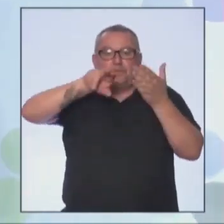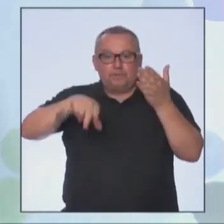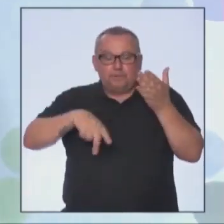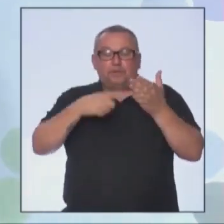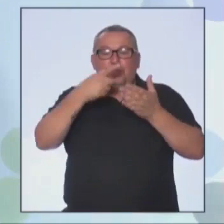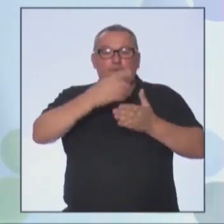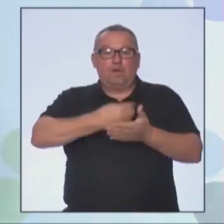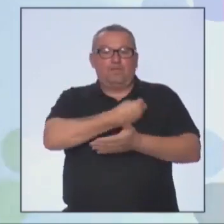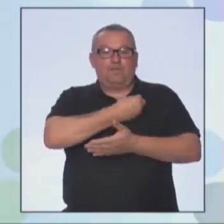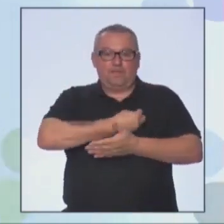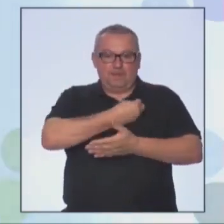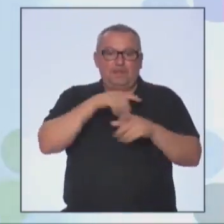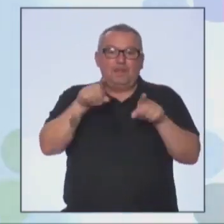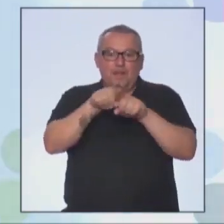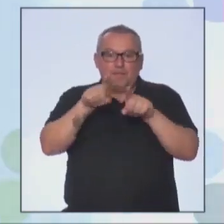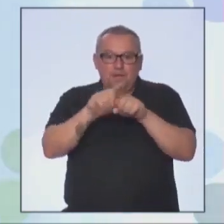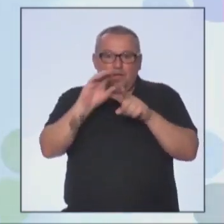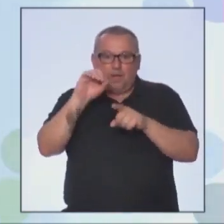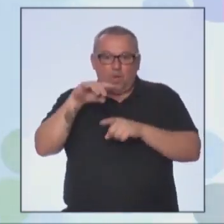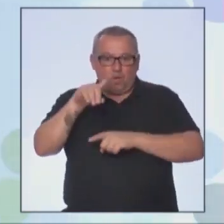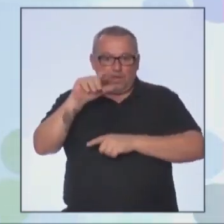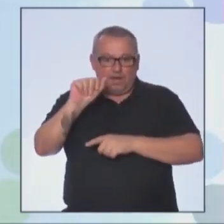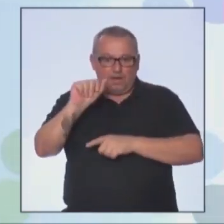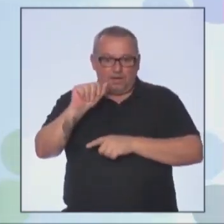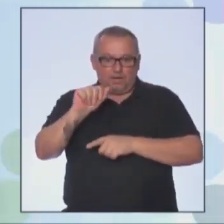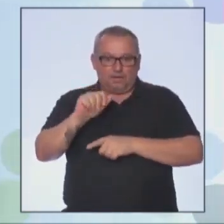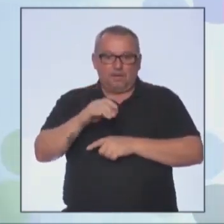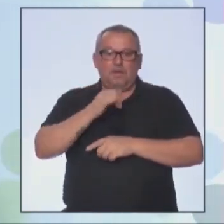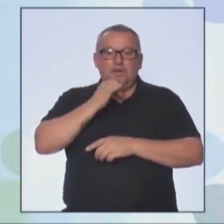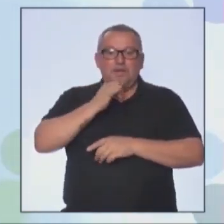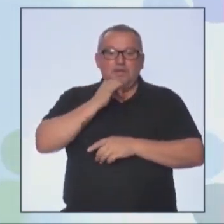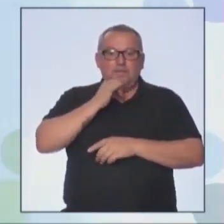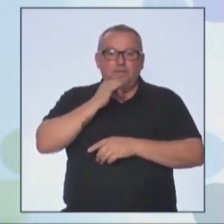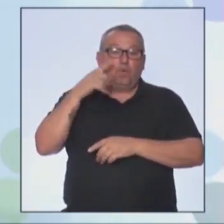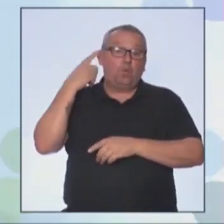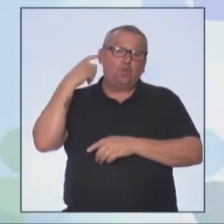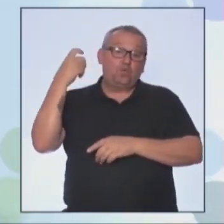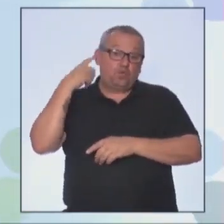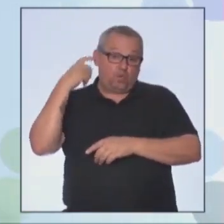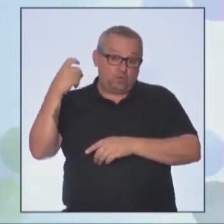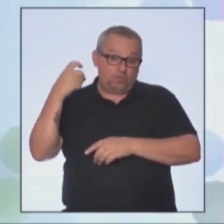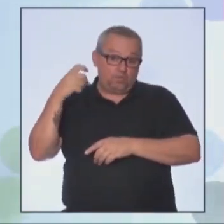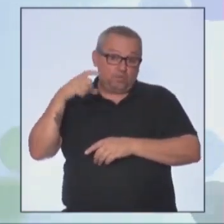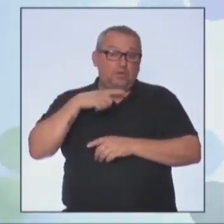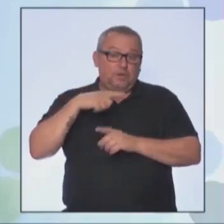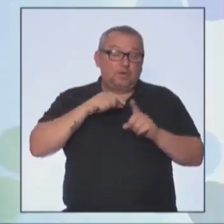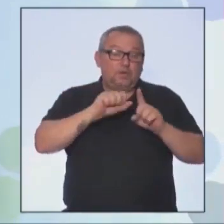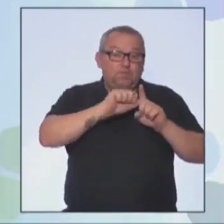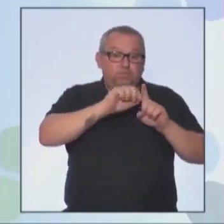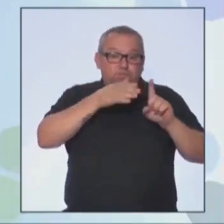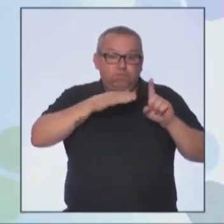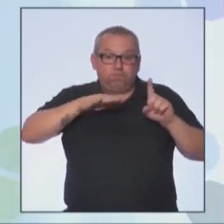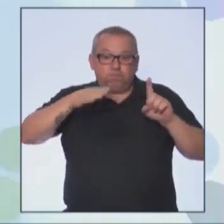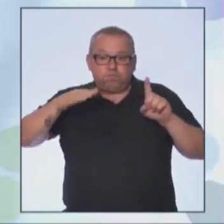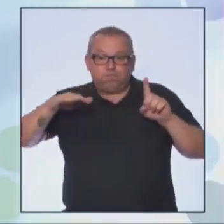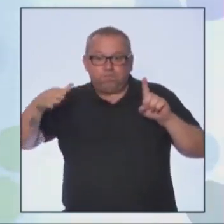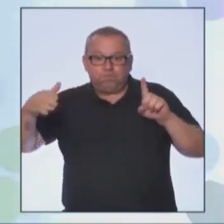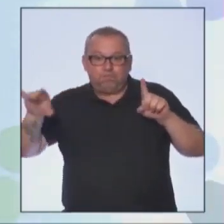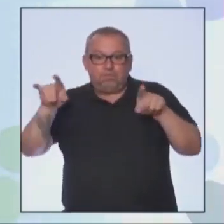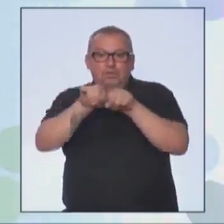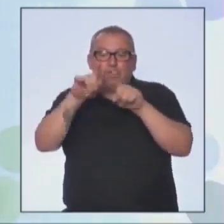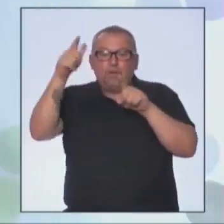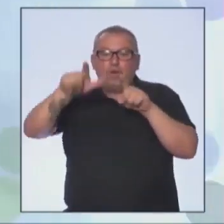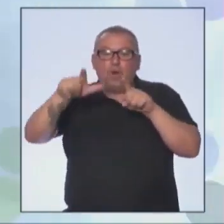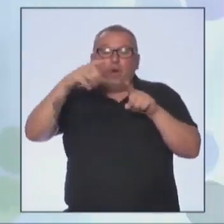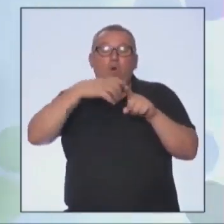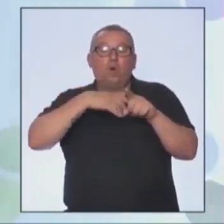sua vida que também é onda? Por exemplo, o som. O som é uma onda. Tudo que você ouve é onda. Outro exemplo